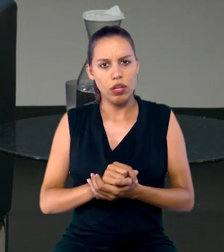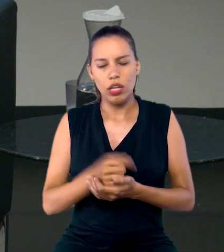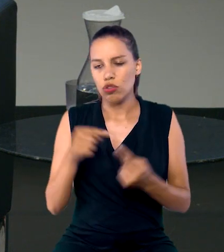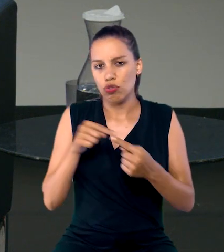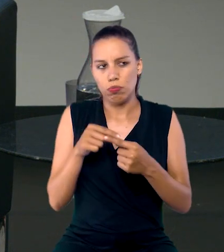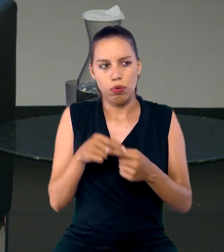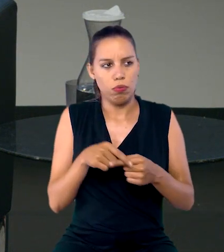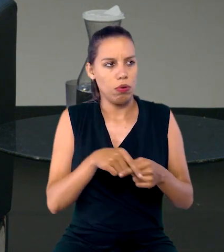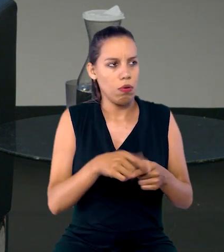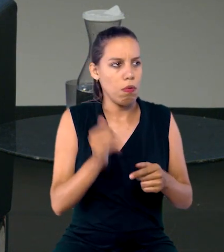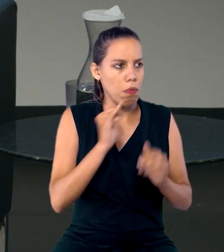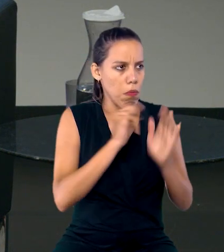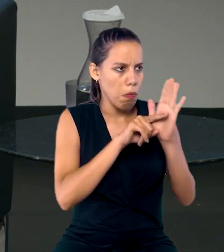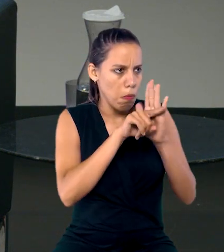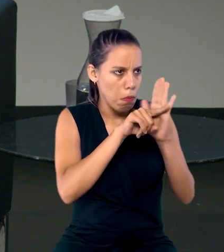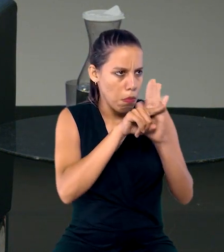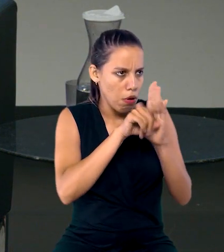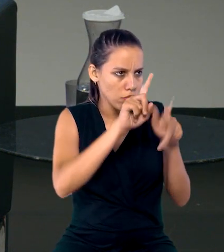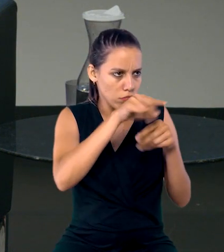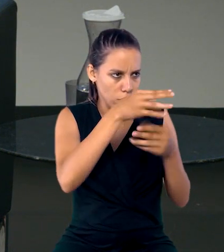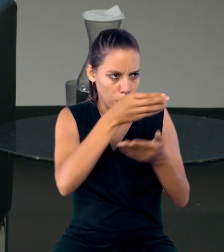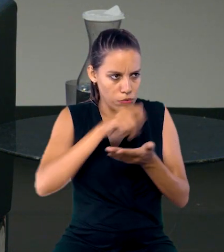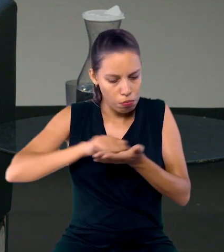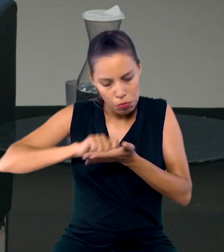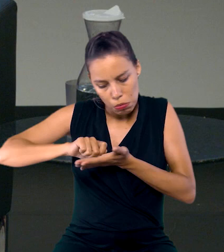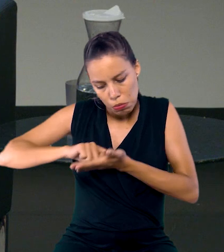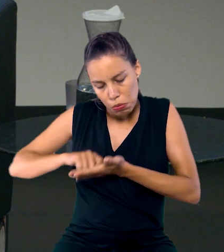faço não conto uma história